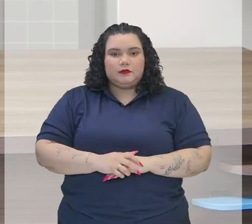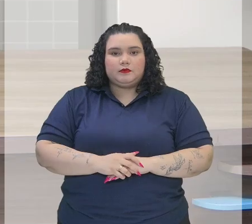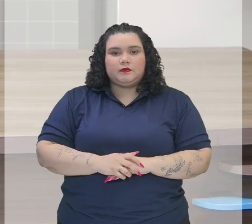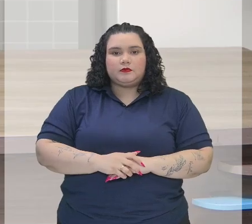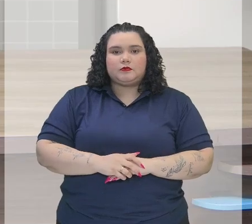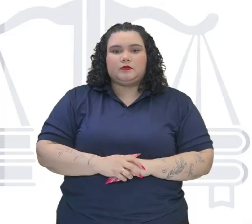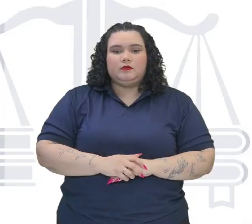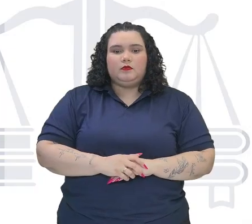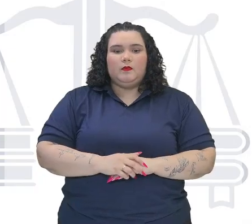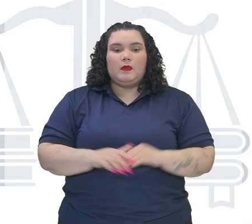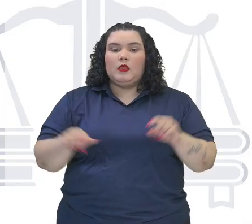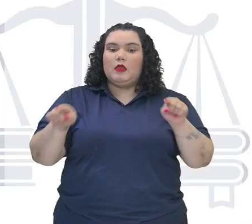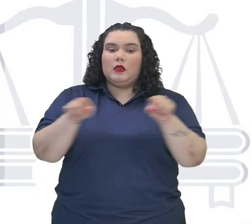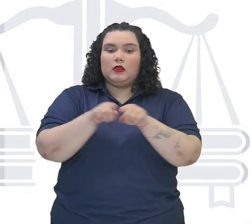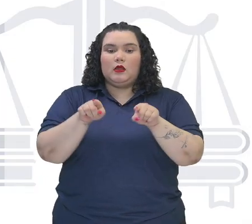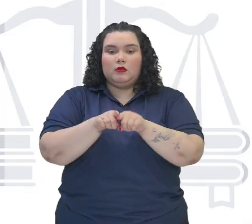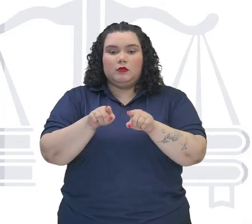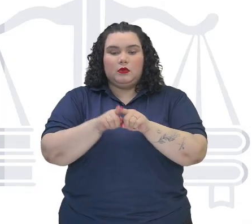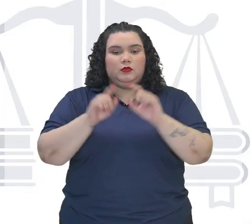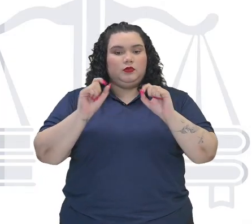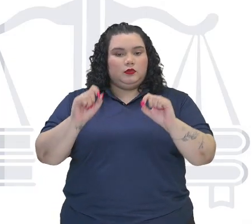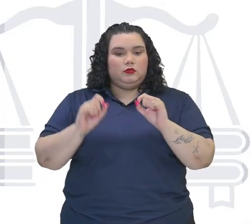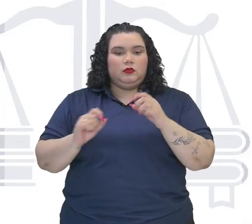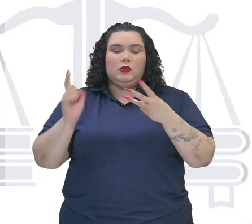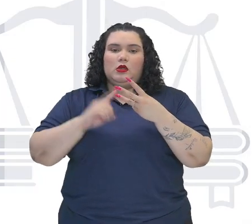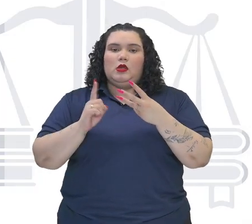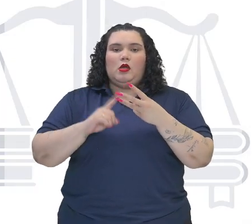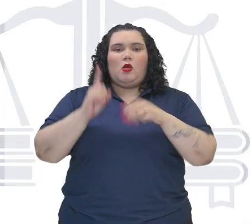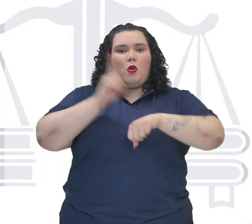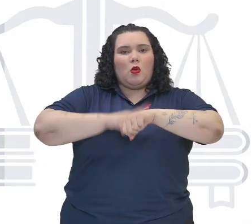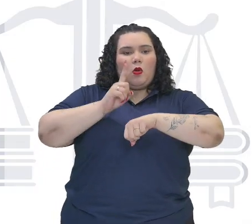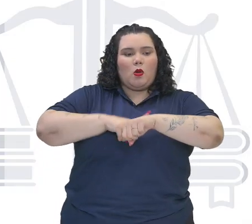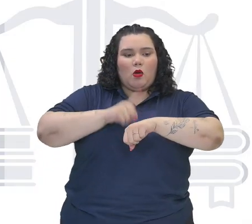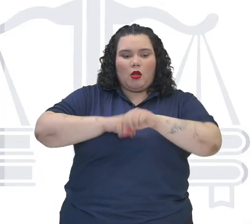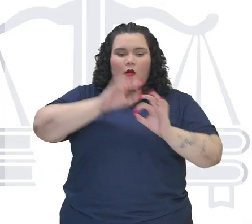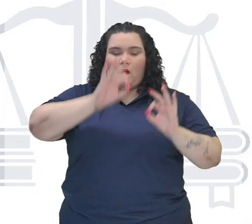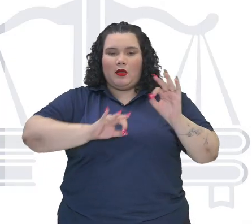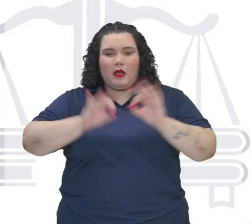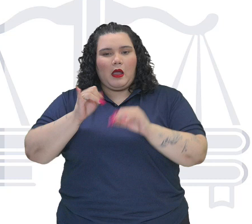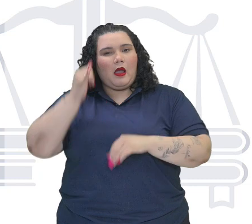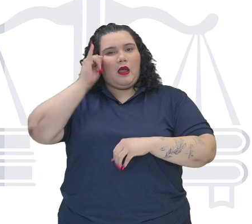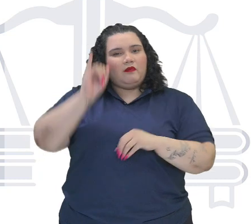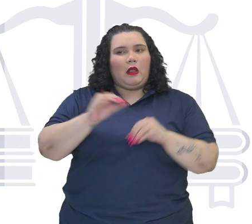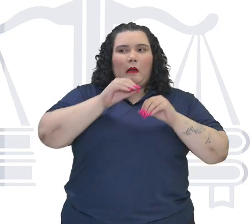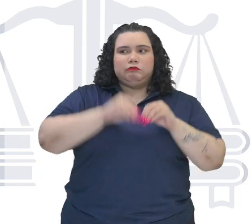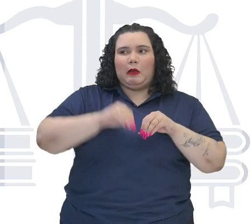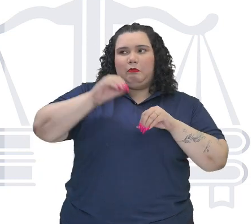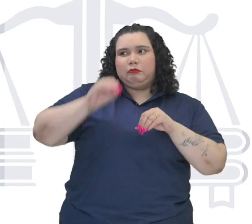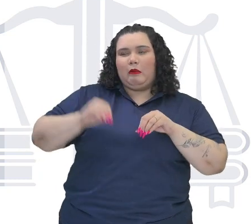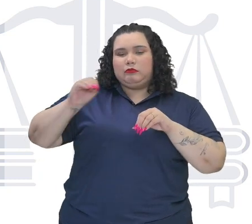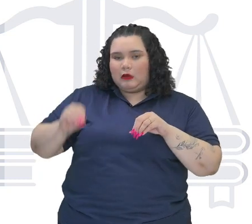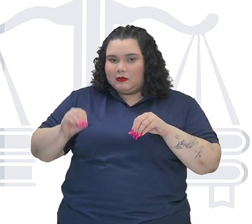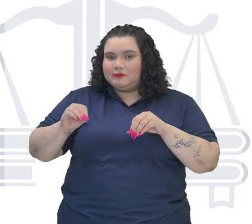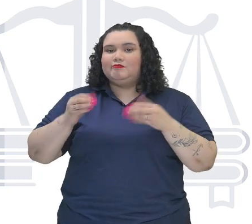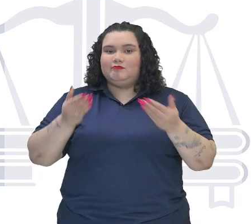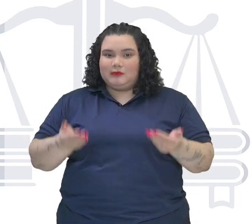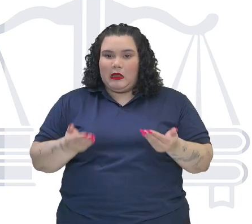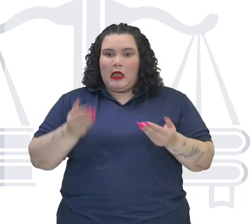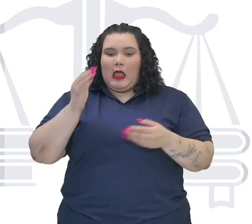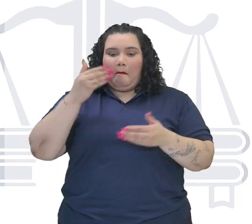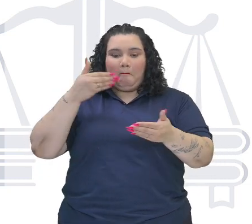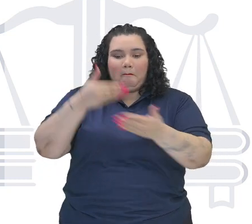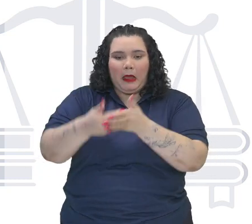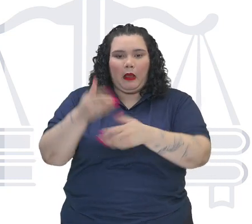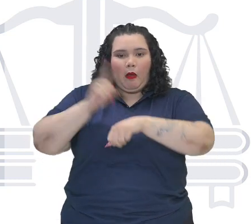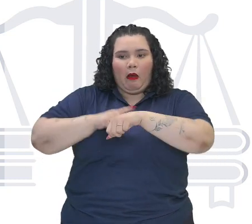E a gente tem também, olha só, organizar horários, né, para a gente não procrastinar, deixar para cima da hora tudo aquilo que a